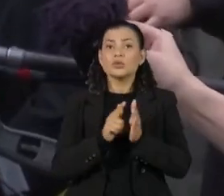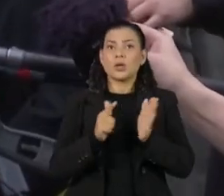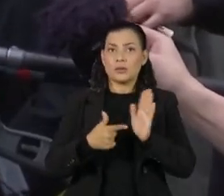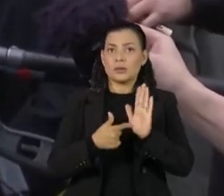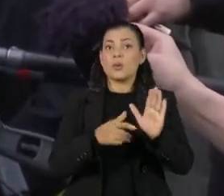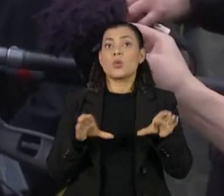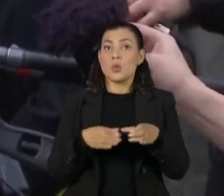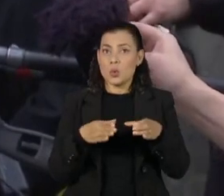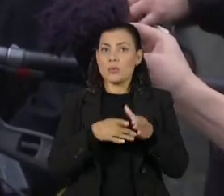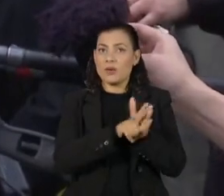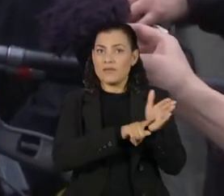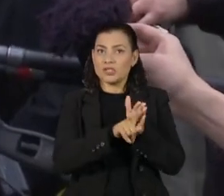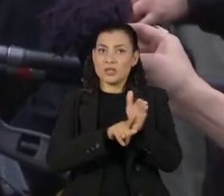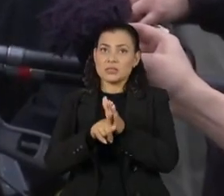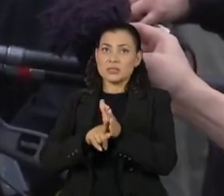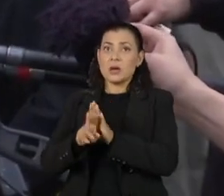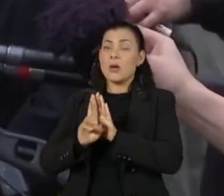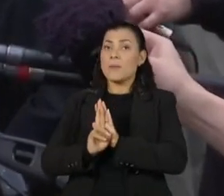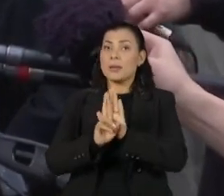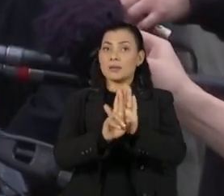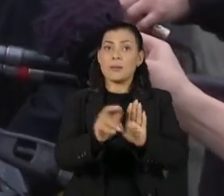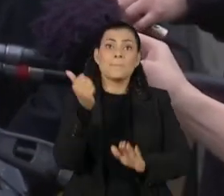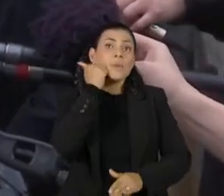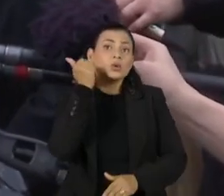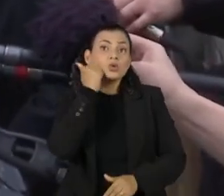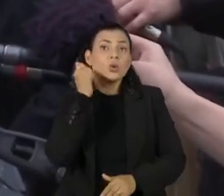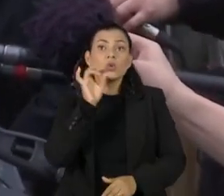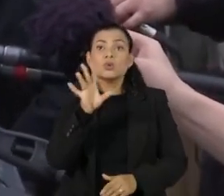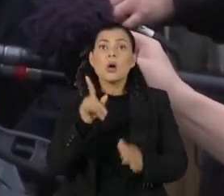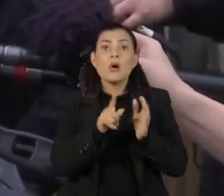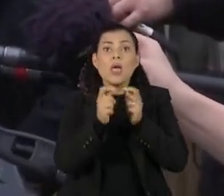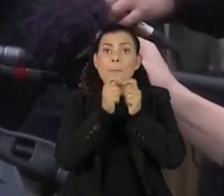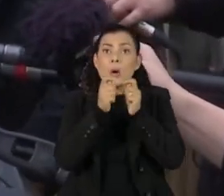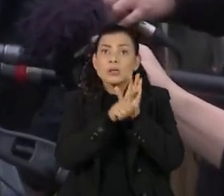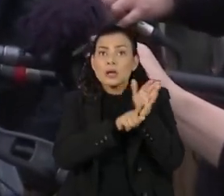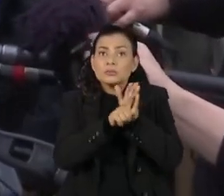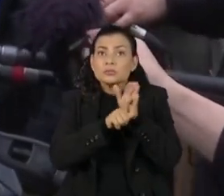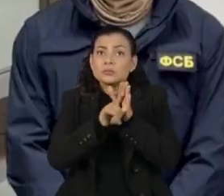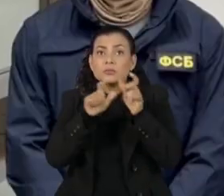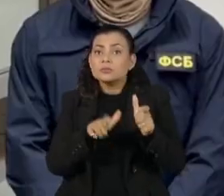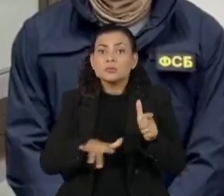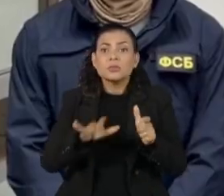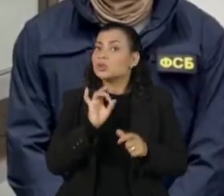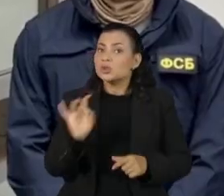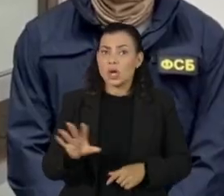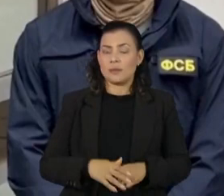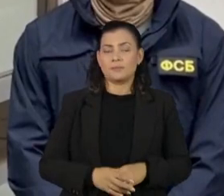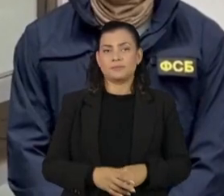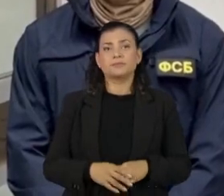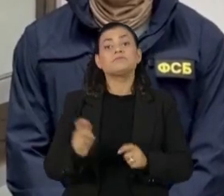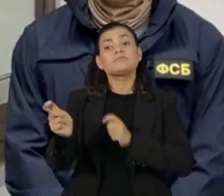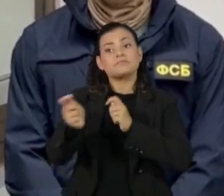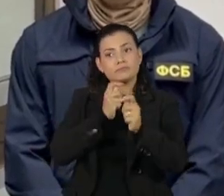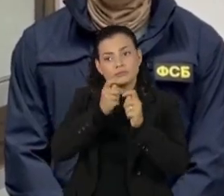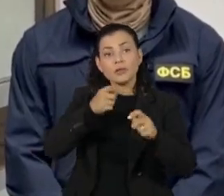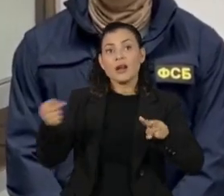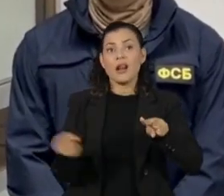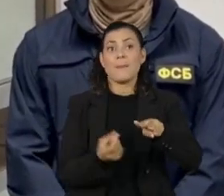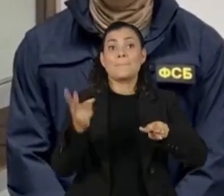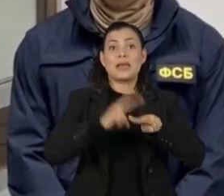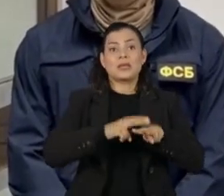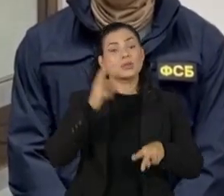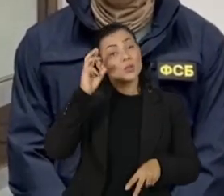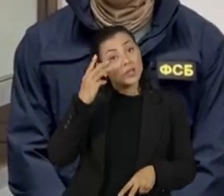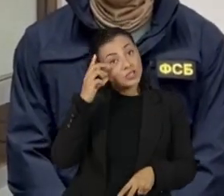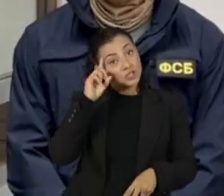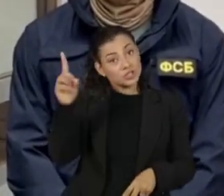alega que o seu correspondente em Moscou estava fazendo uma reportagem no local o jornalista foi preso no dia